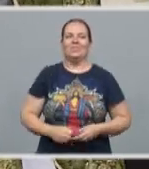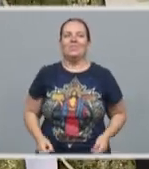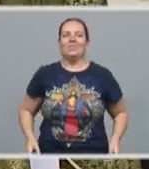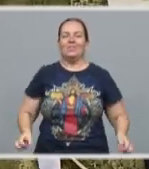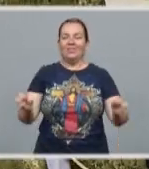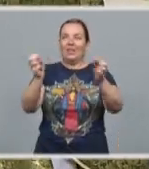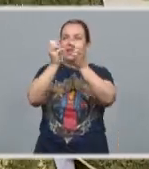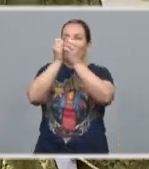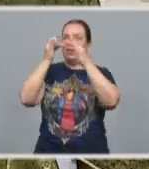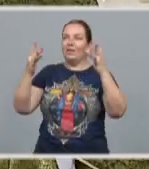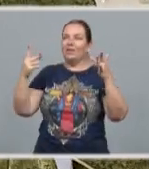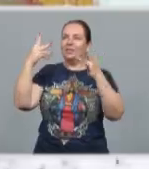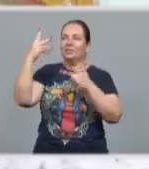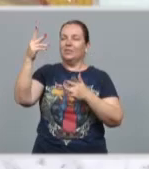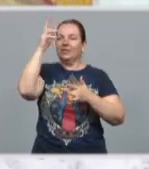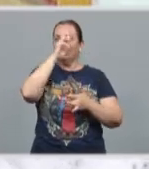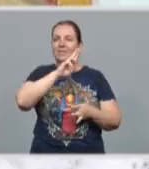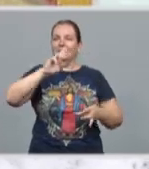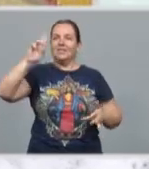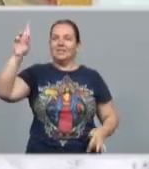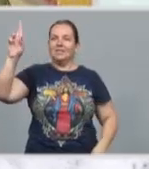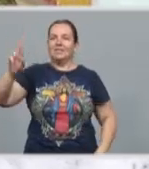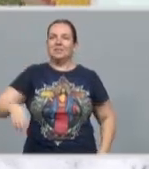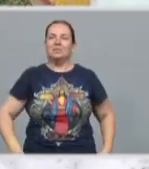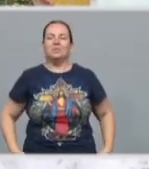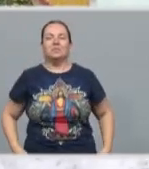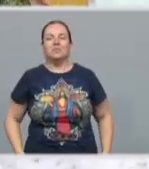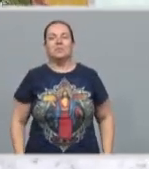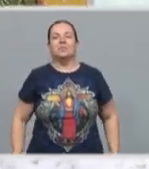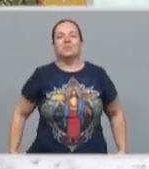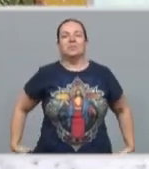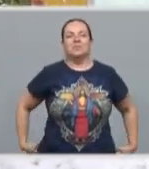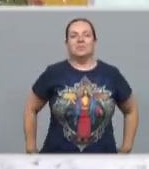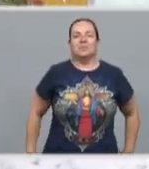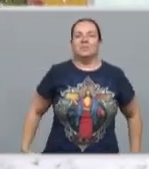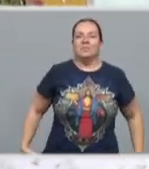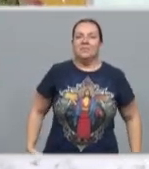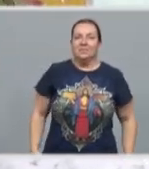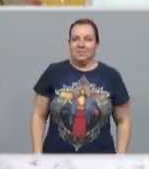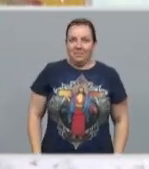salvação. Glória a vós, Senhor.